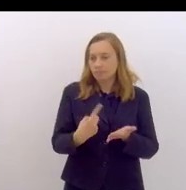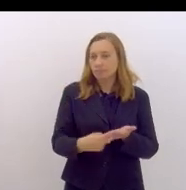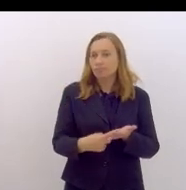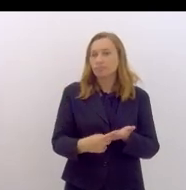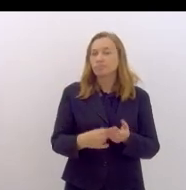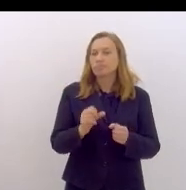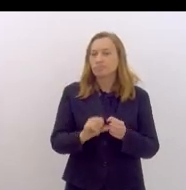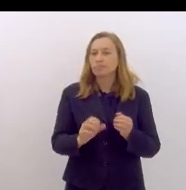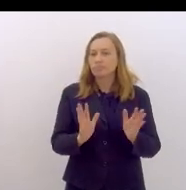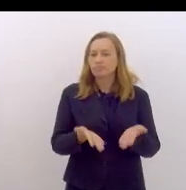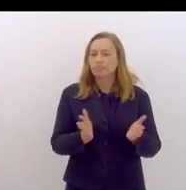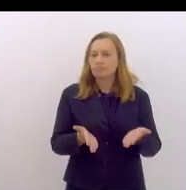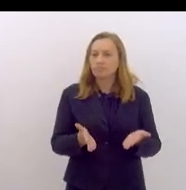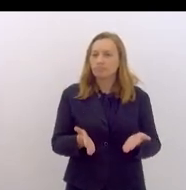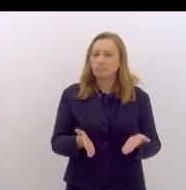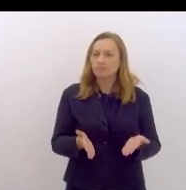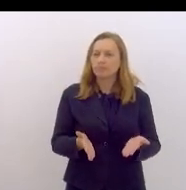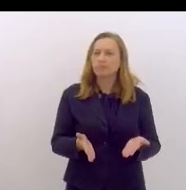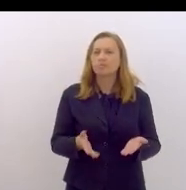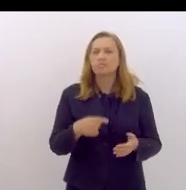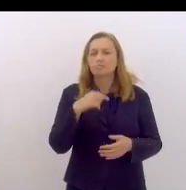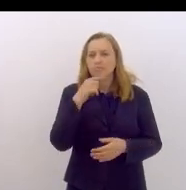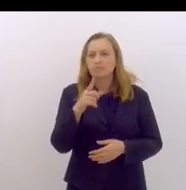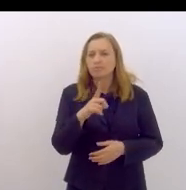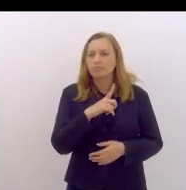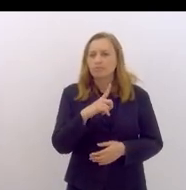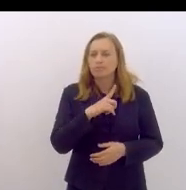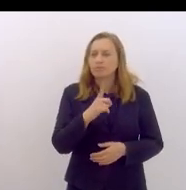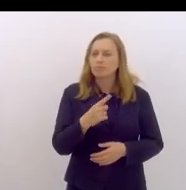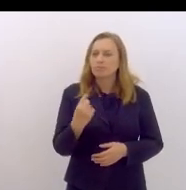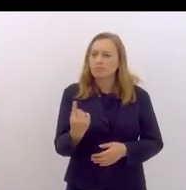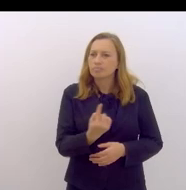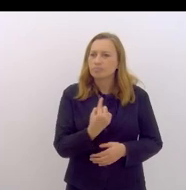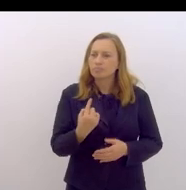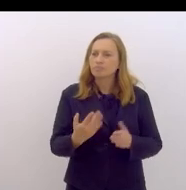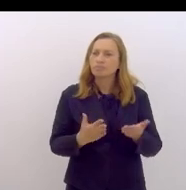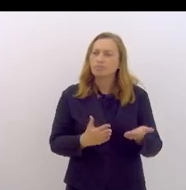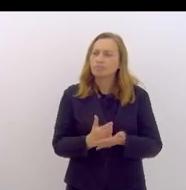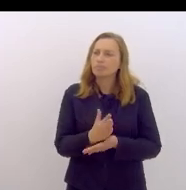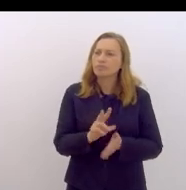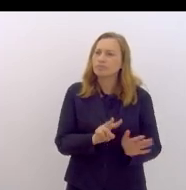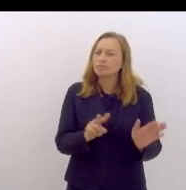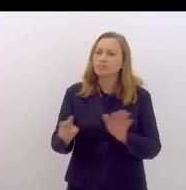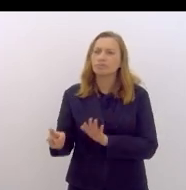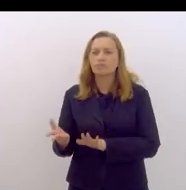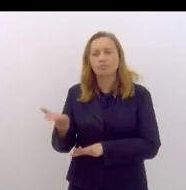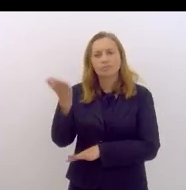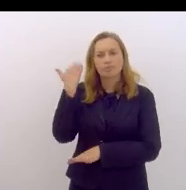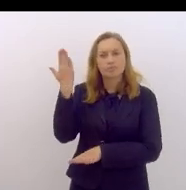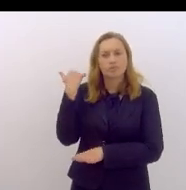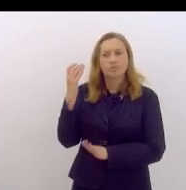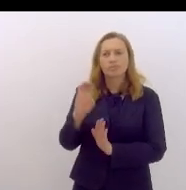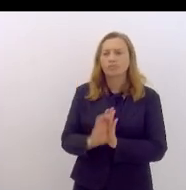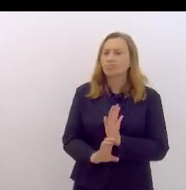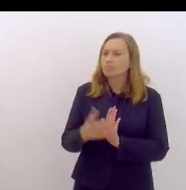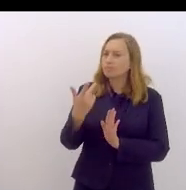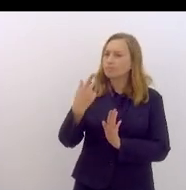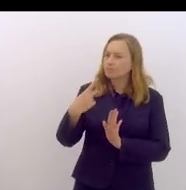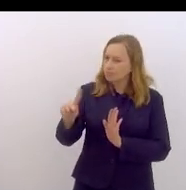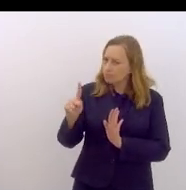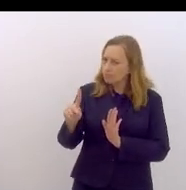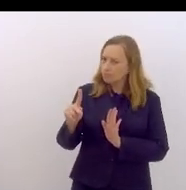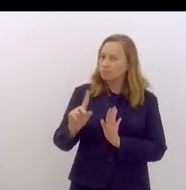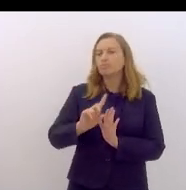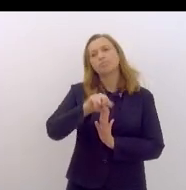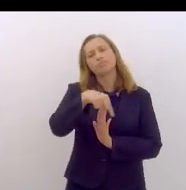firmado. O que me levanta a dúvida é que nós aprovamos na semana passada uma emenda, inclusive de sua autoria, havia